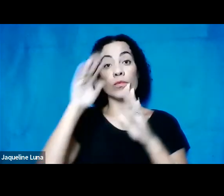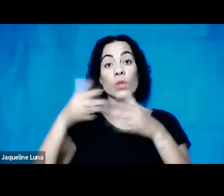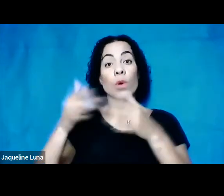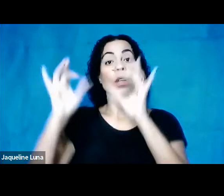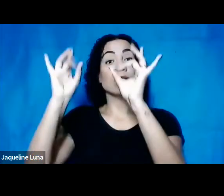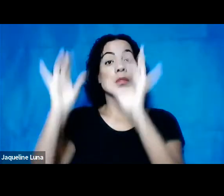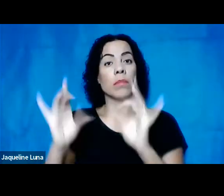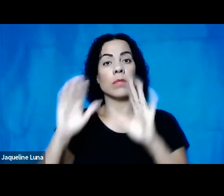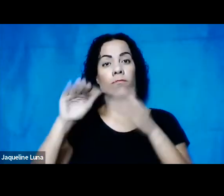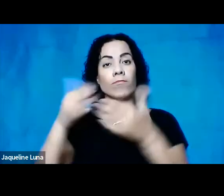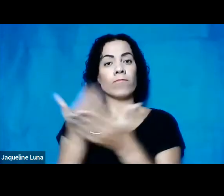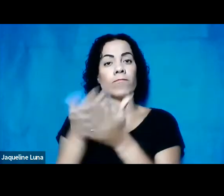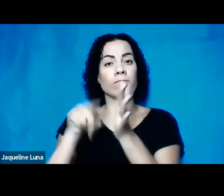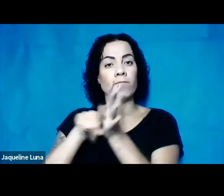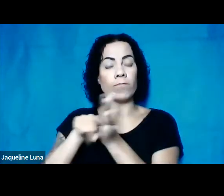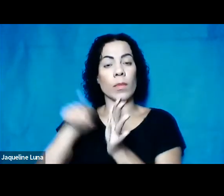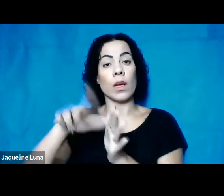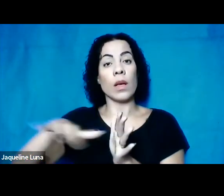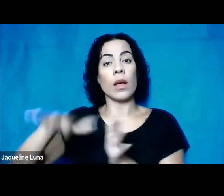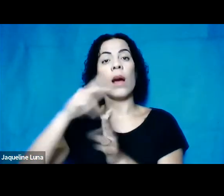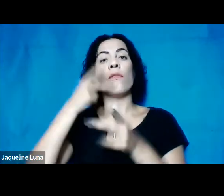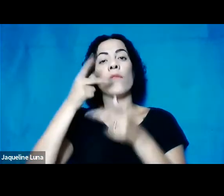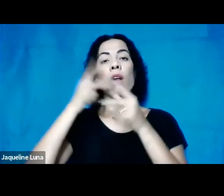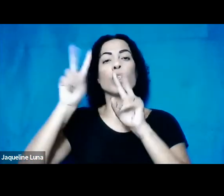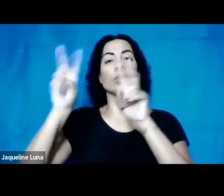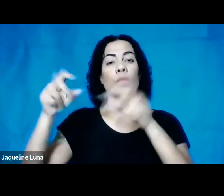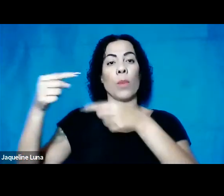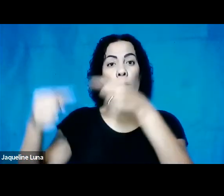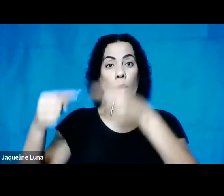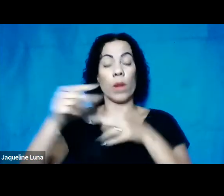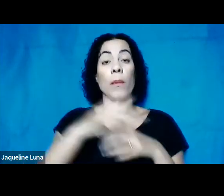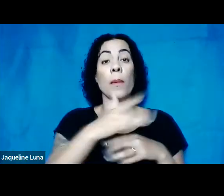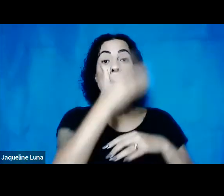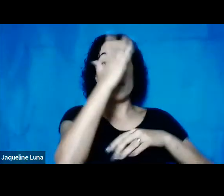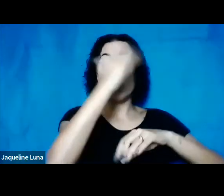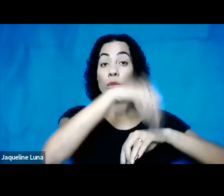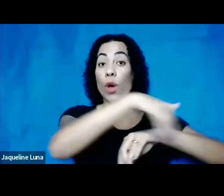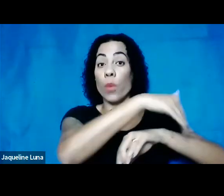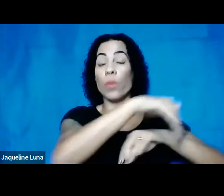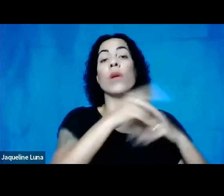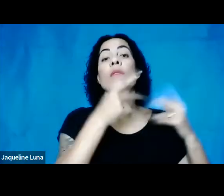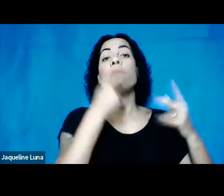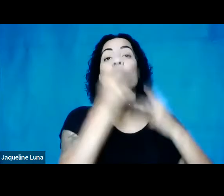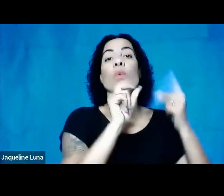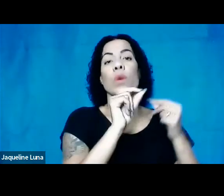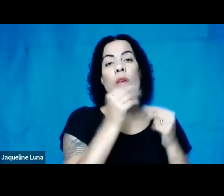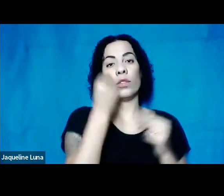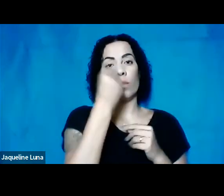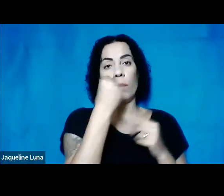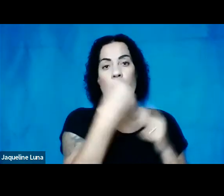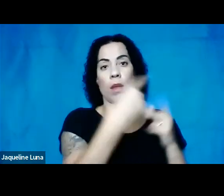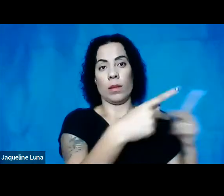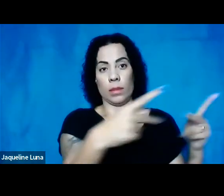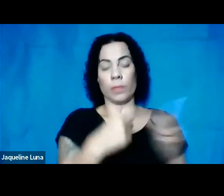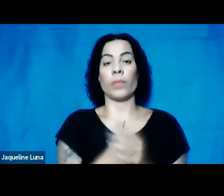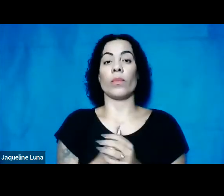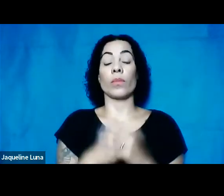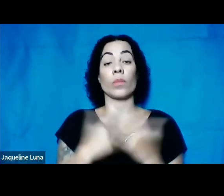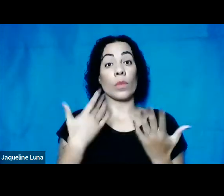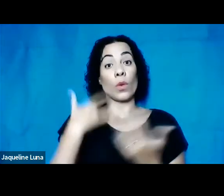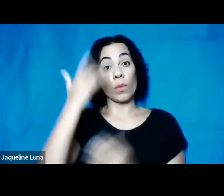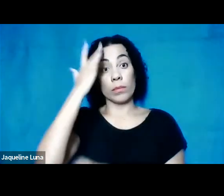políticas e as pessoas de rua estão falando sobre a experiência. É, eu acho que as